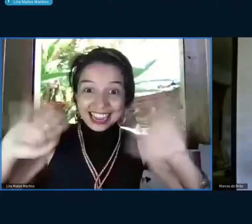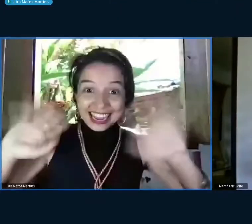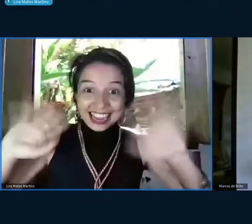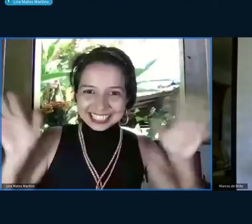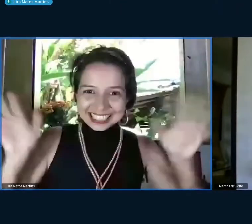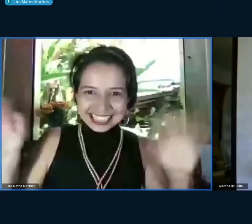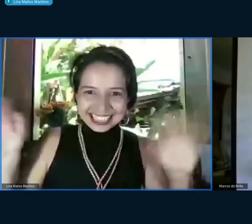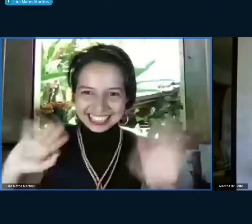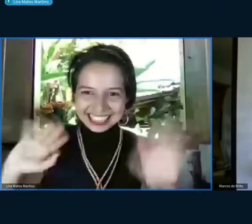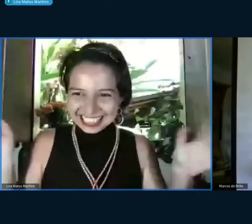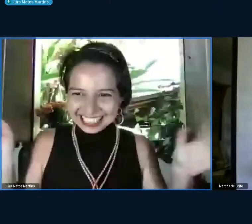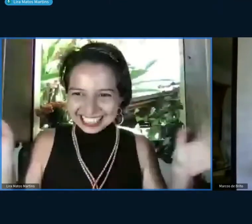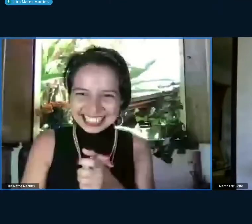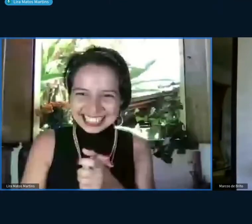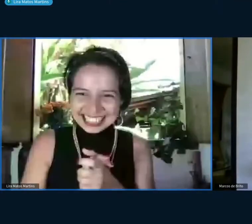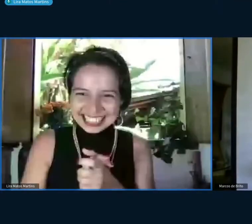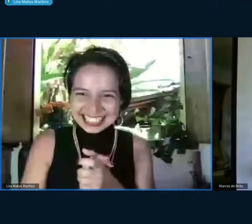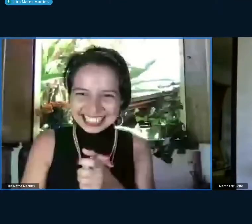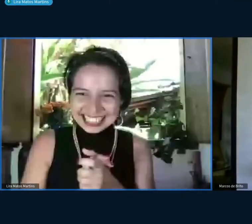Gente,